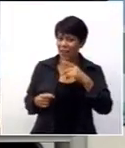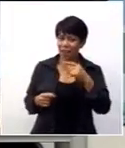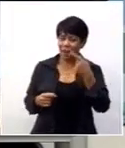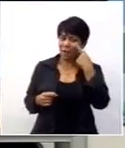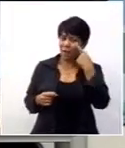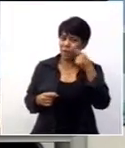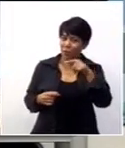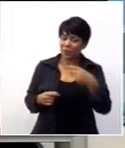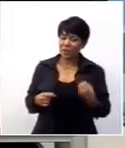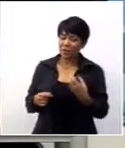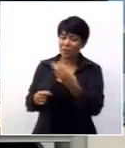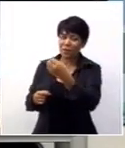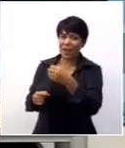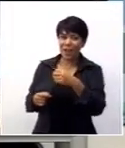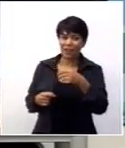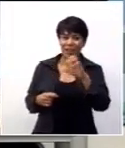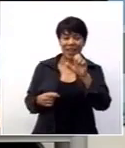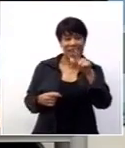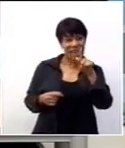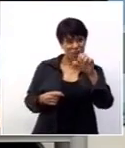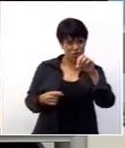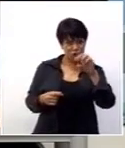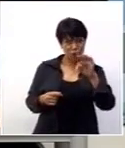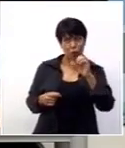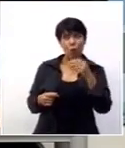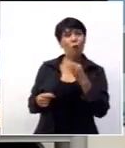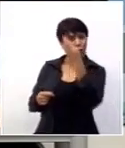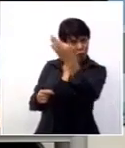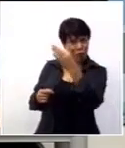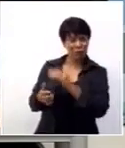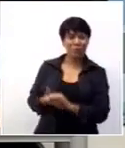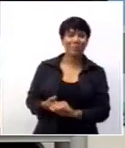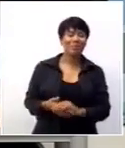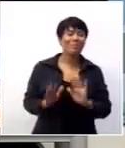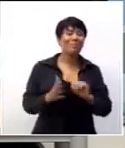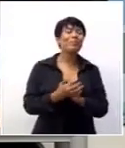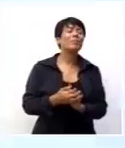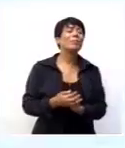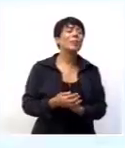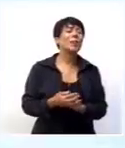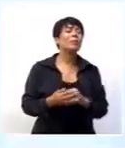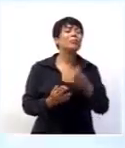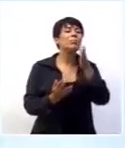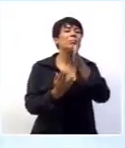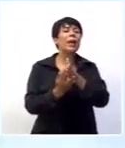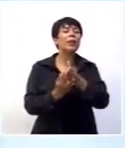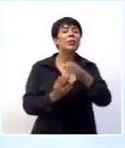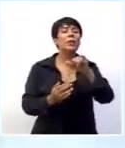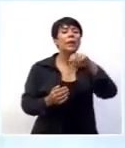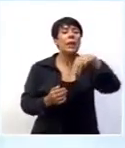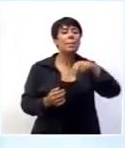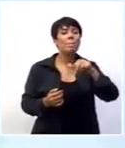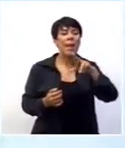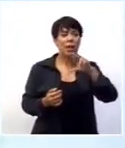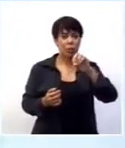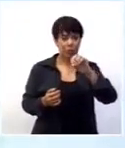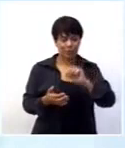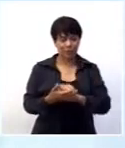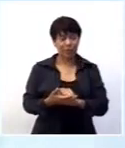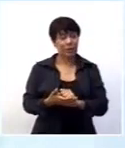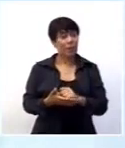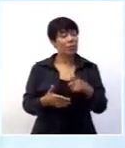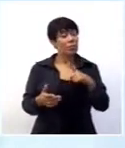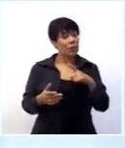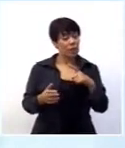dar sequência aqui, vamos falar um pouco do Médio Império, tá? O Médio Império ele também vai ter uma duração